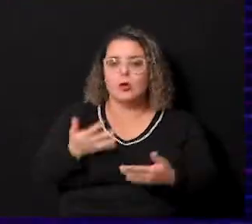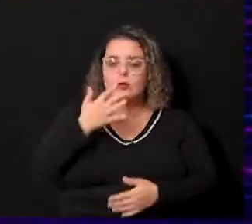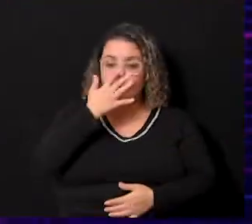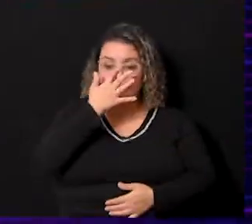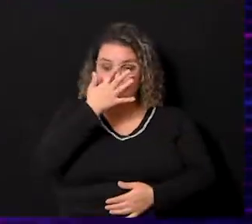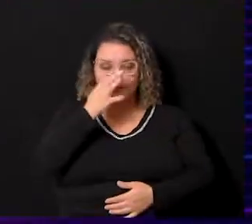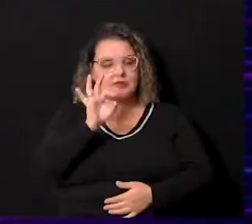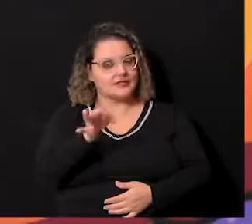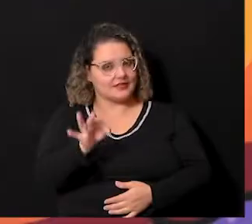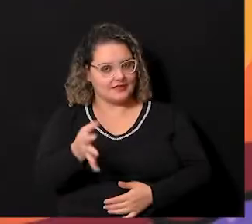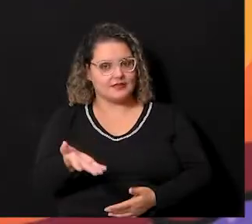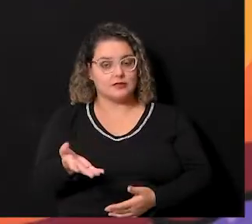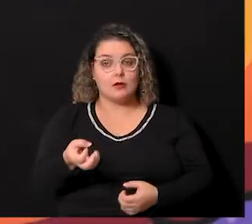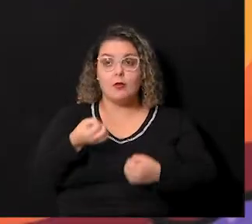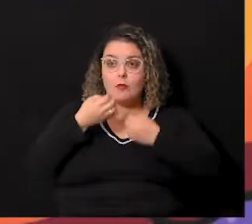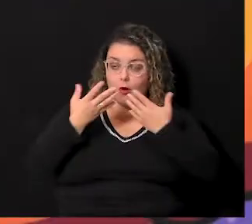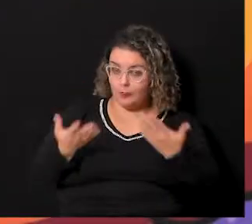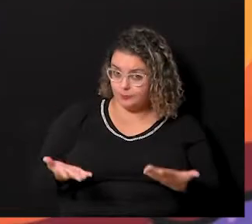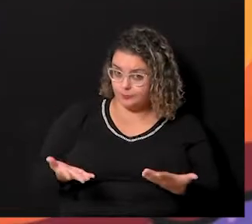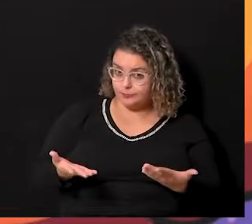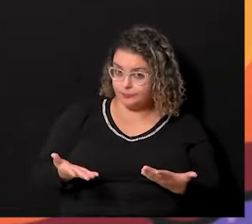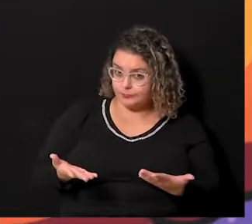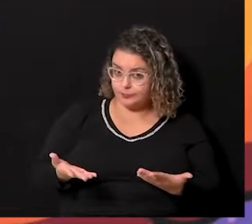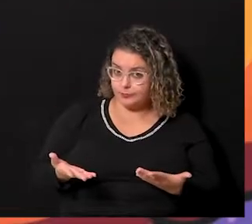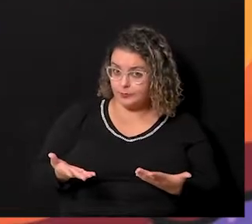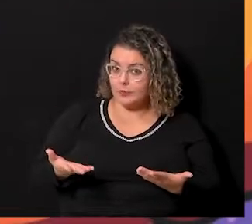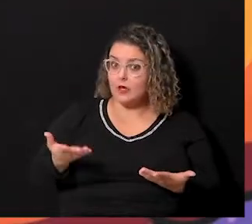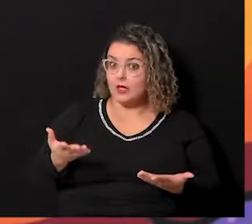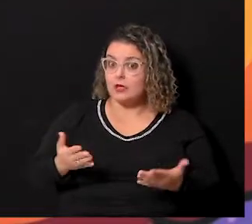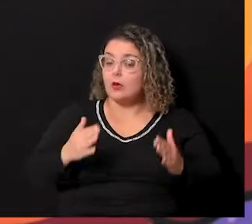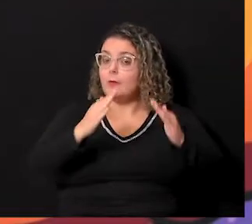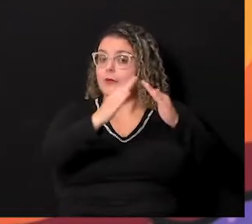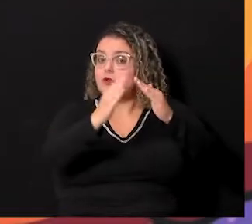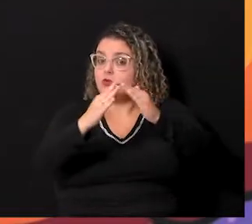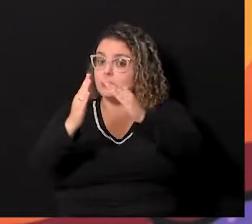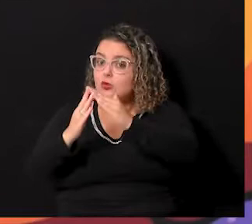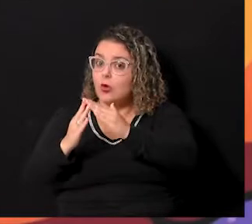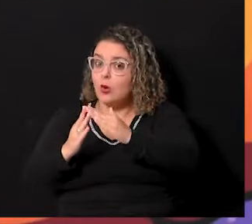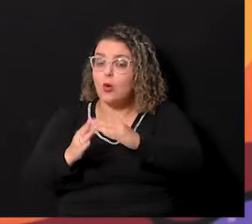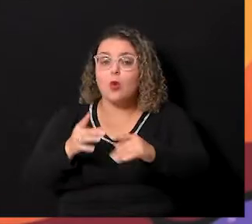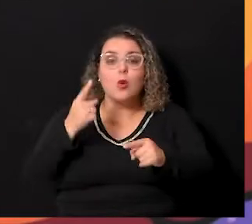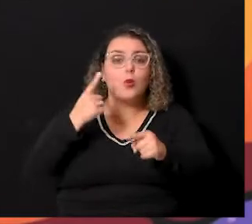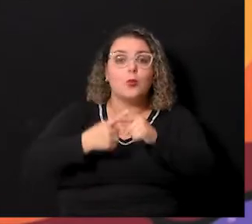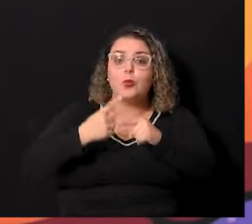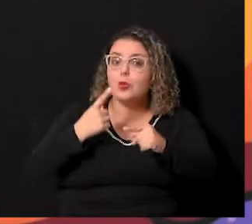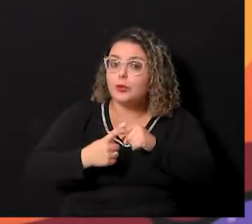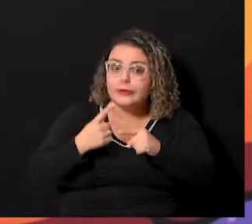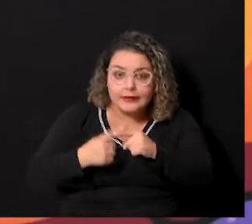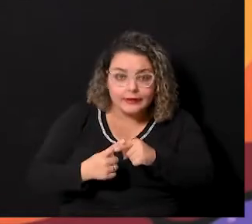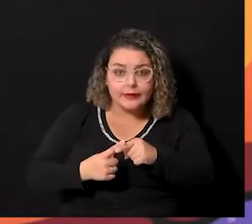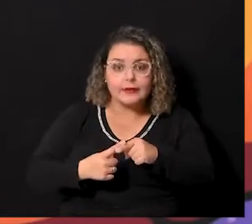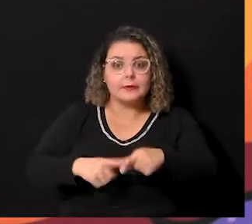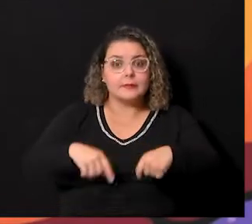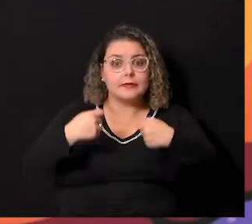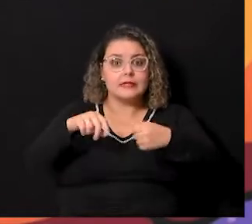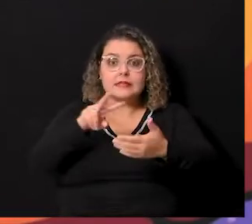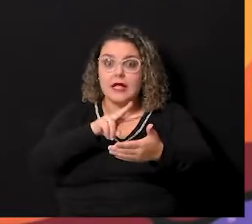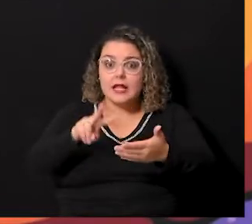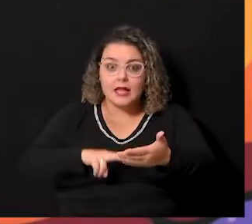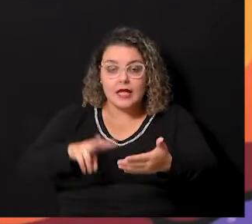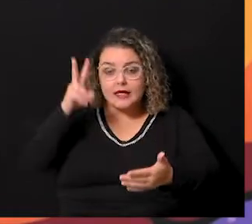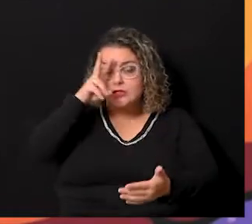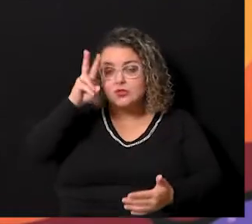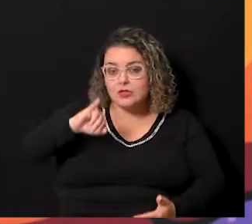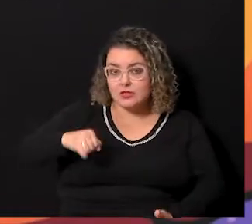estou comentando agora. Com certeza. Bom, então vamos convencer o pessoal de casa, porque é que eles têm que ler